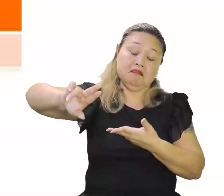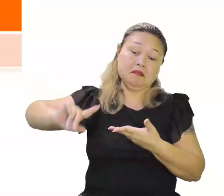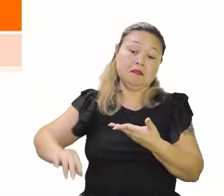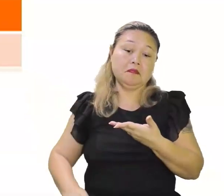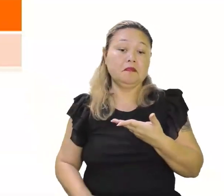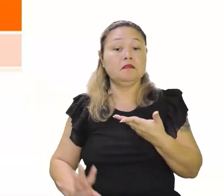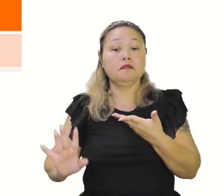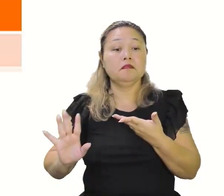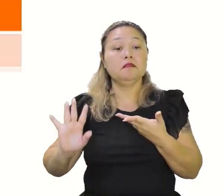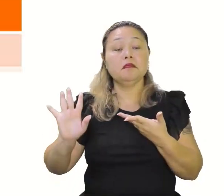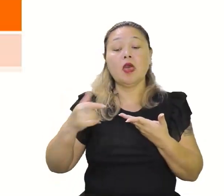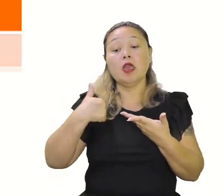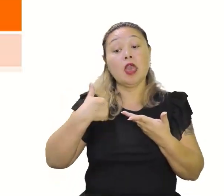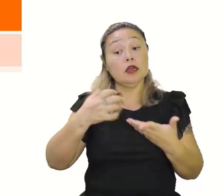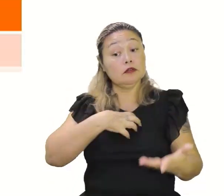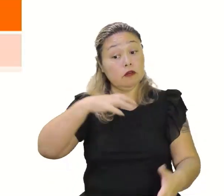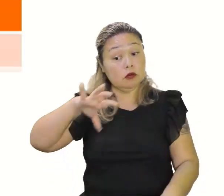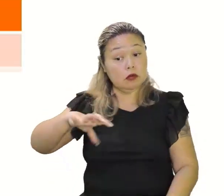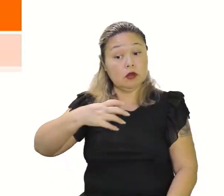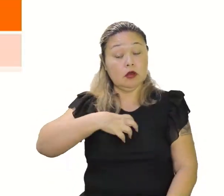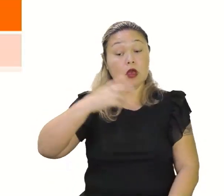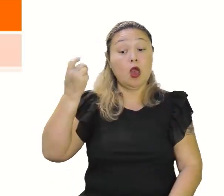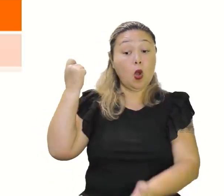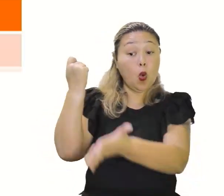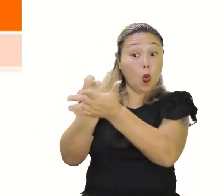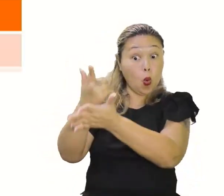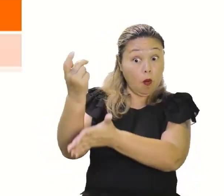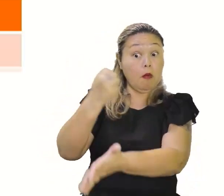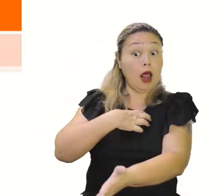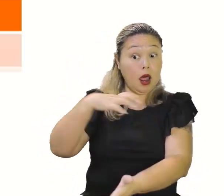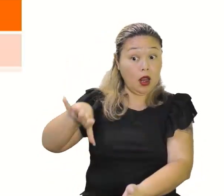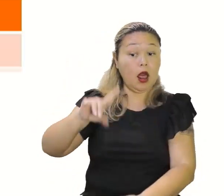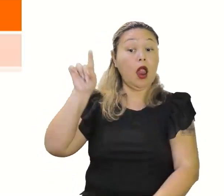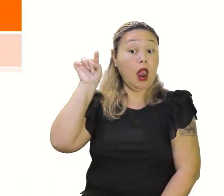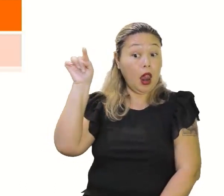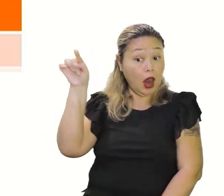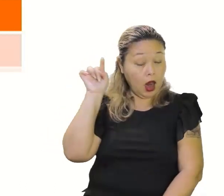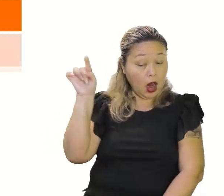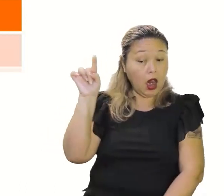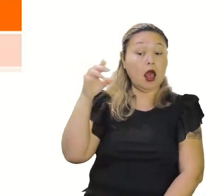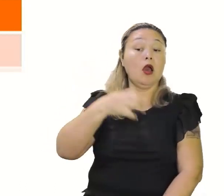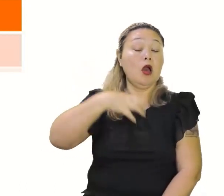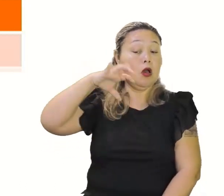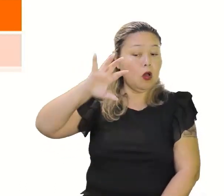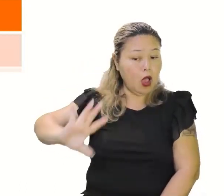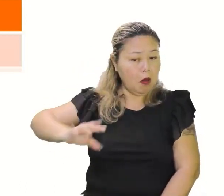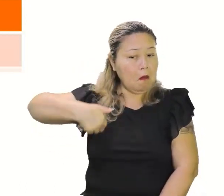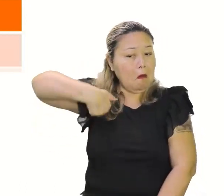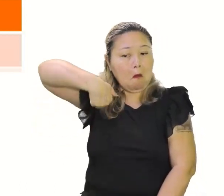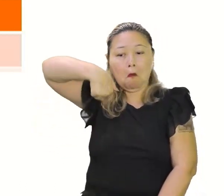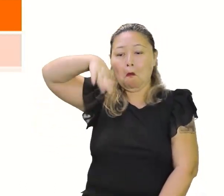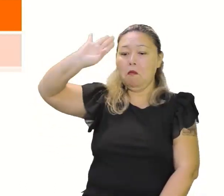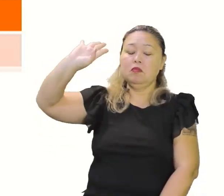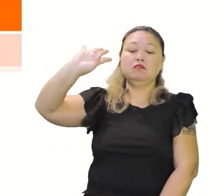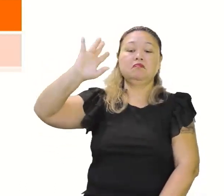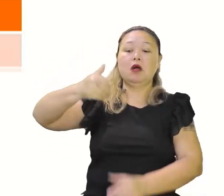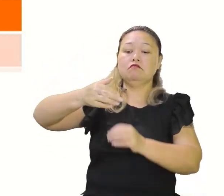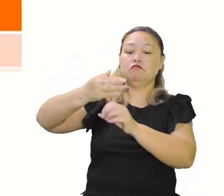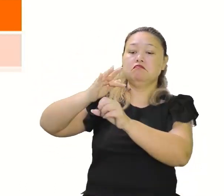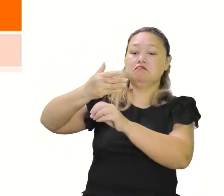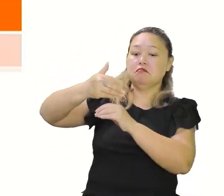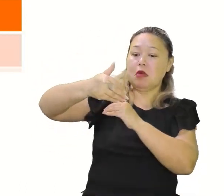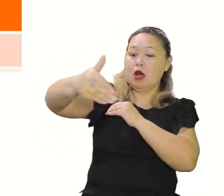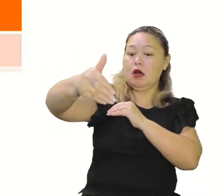já sabe, se você for na Bahia, né, comprar um alqueire baiano, lá um alqueire baiano é bem maior do que o alqueire